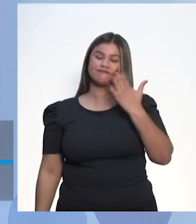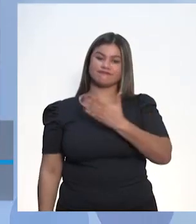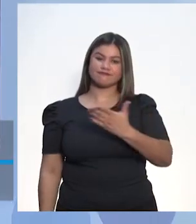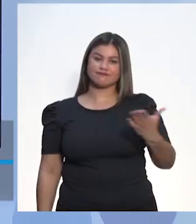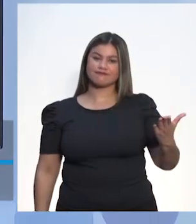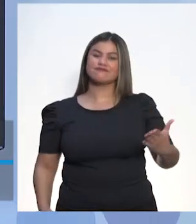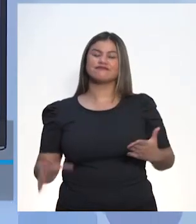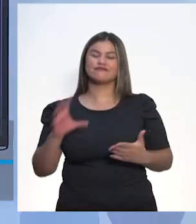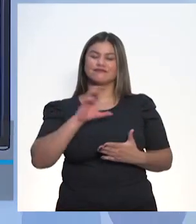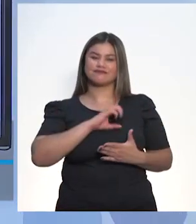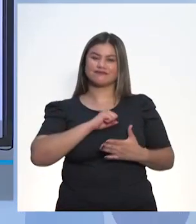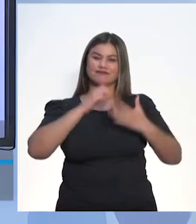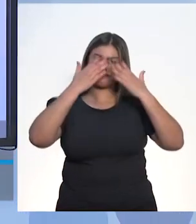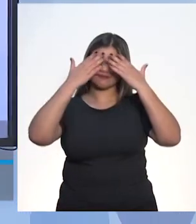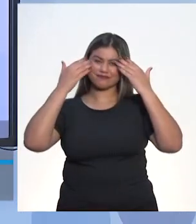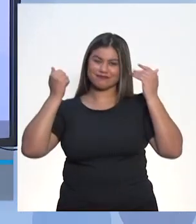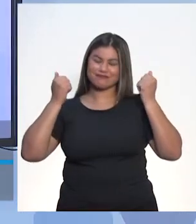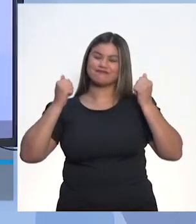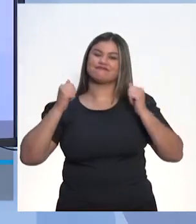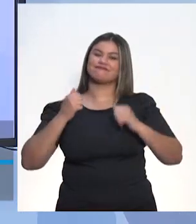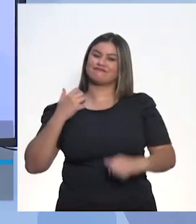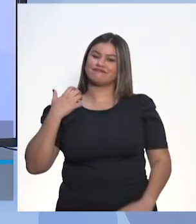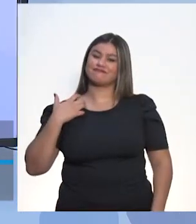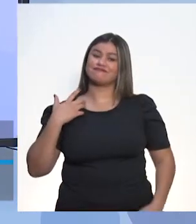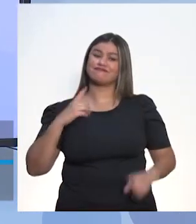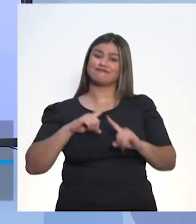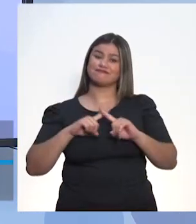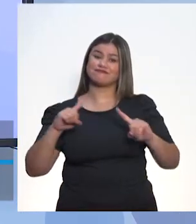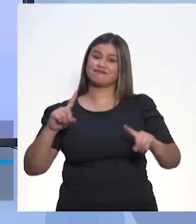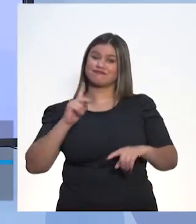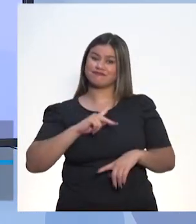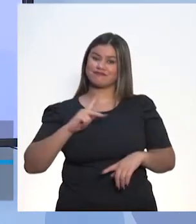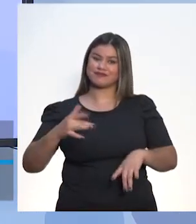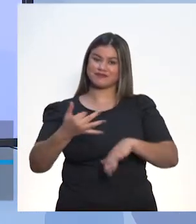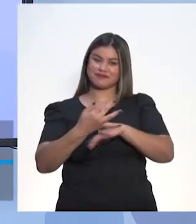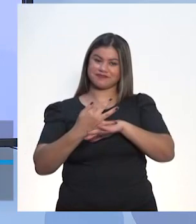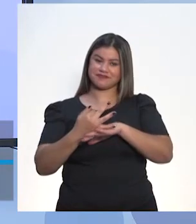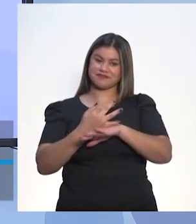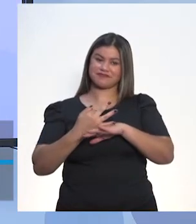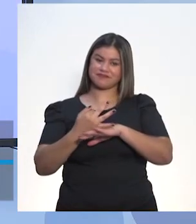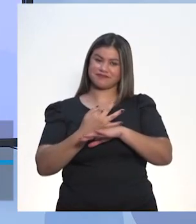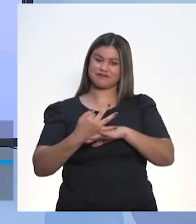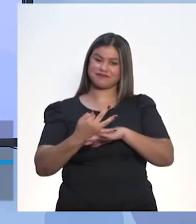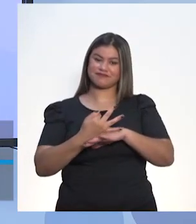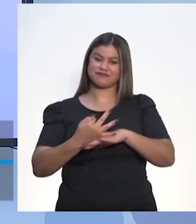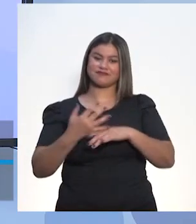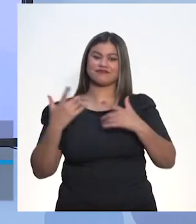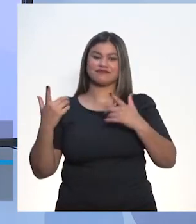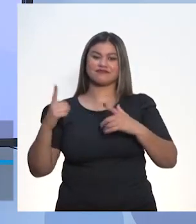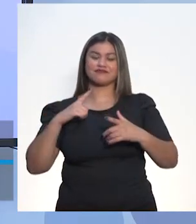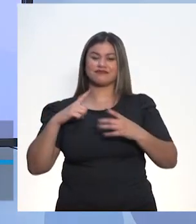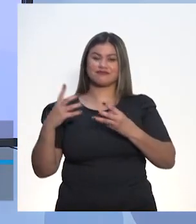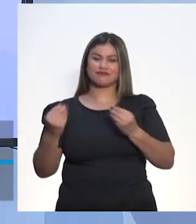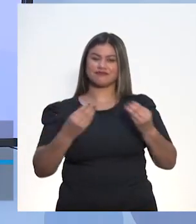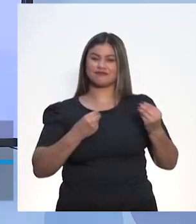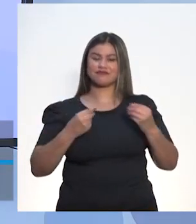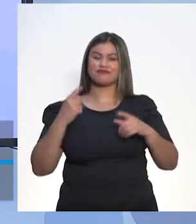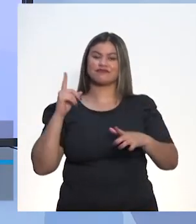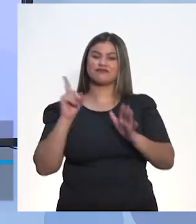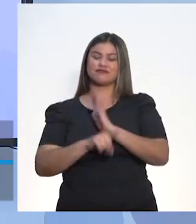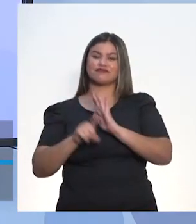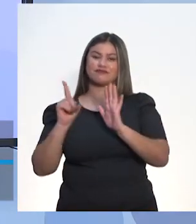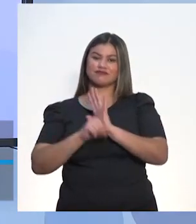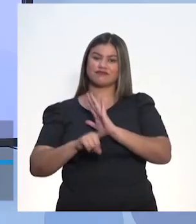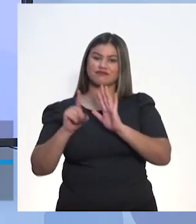paixão. Eu sei disso. Mas ele está de férias, gente. Porque ainda tem muito professor perguntando, cadê o Jonas? O Jonas sumiu. O Jonas